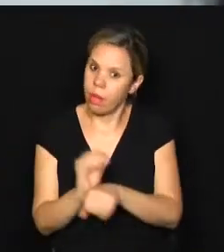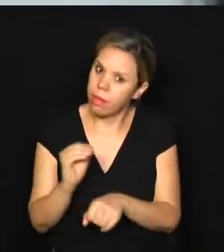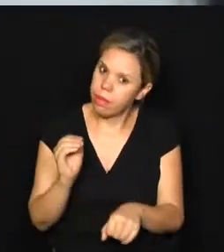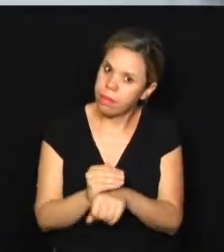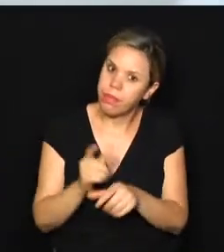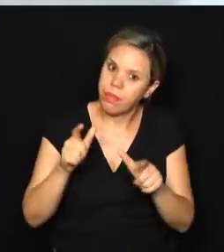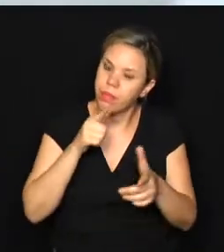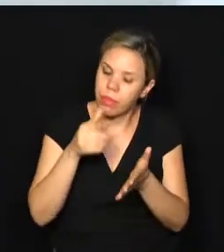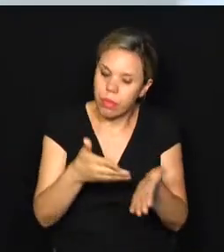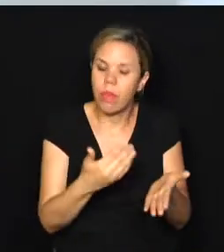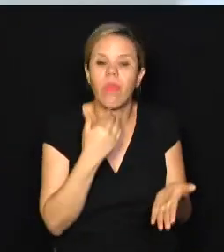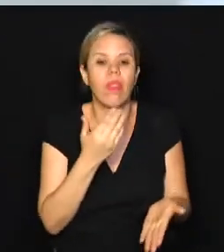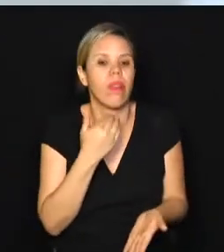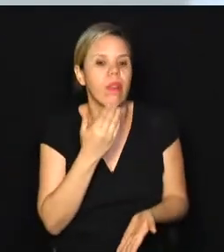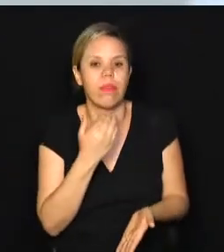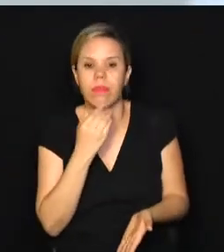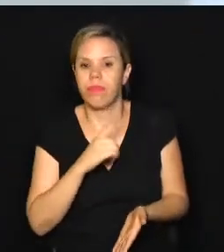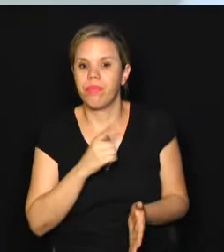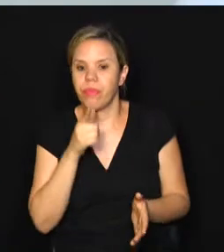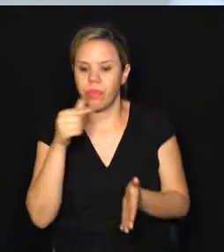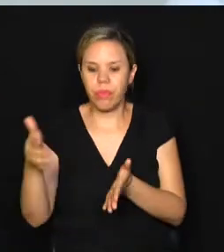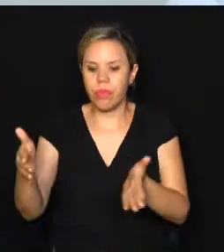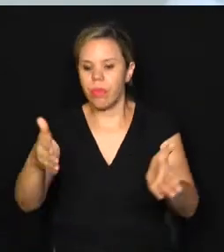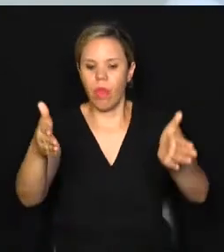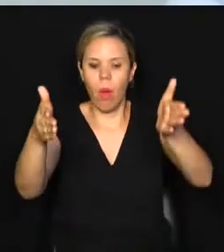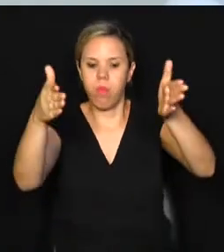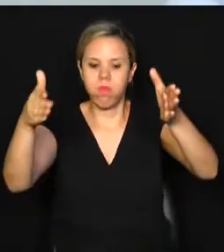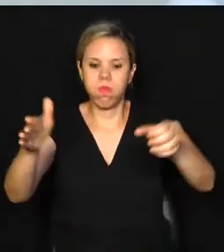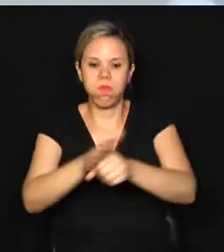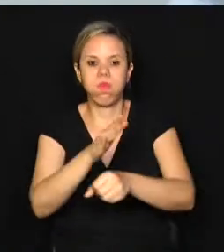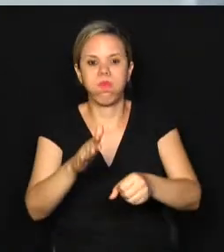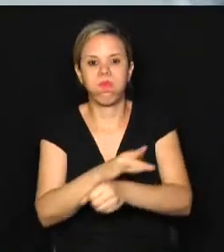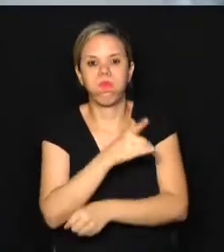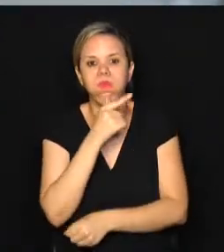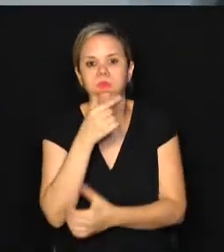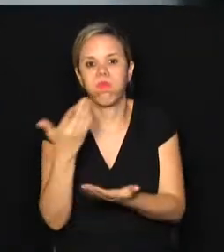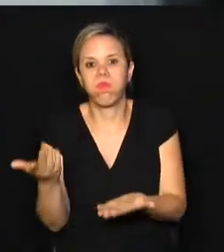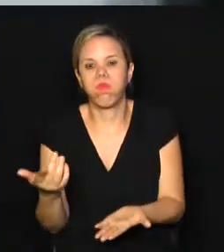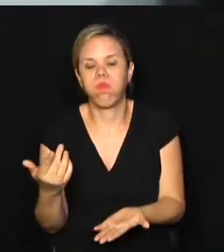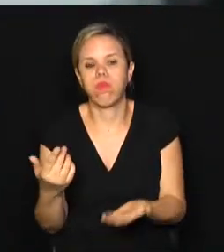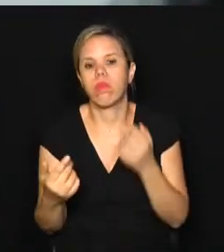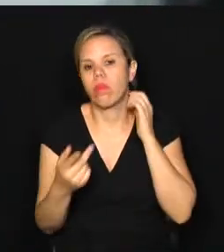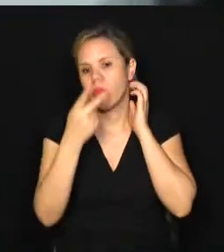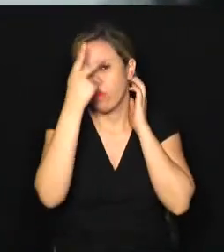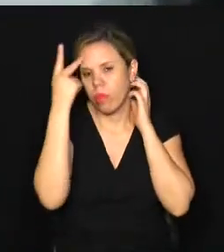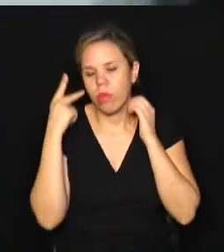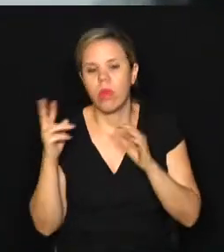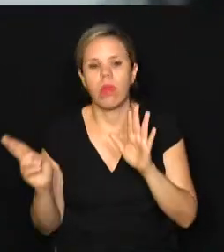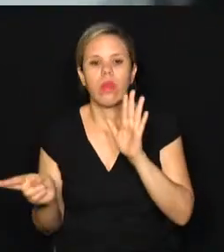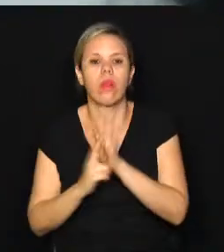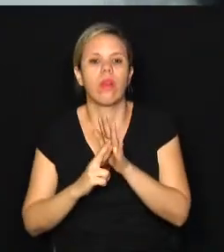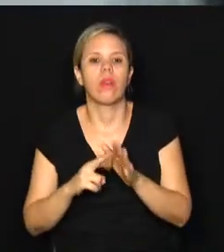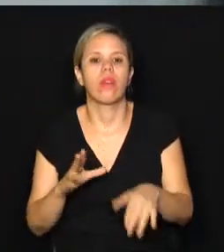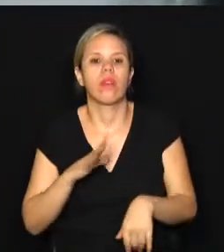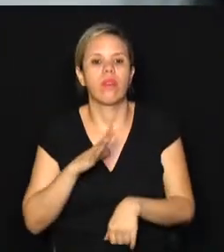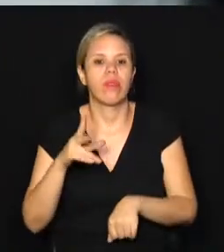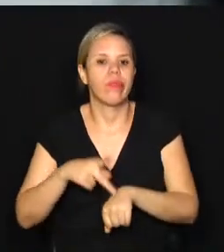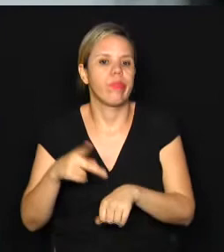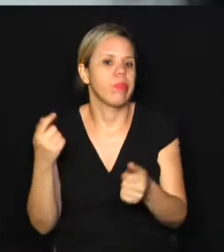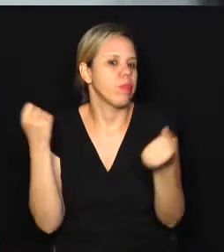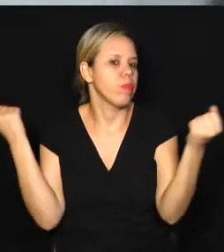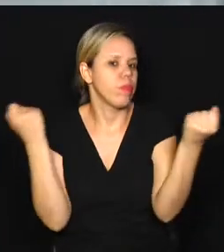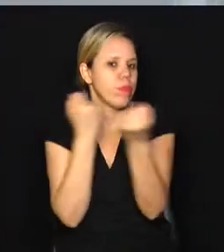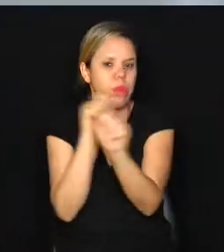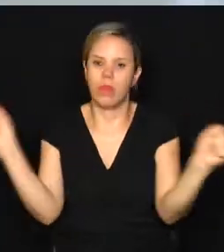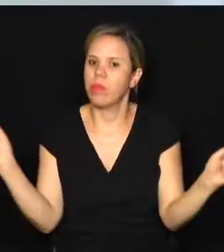nascentes, não adianta a gente ter só uma bacia lá para acumular água. A gente, olha, quem são os representantes de Pedreira, é impossível não